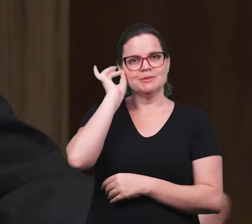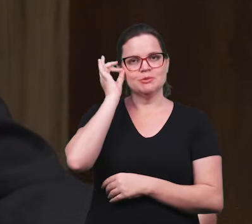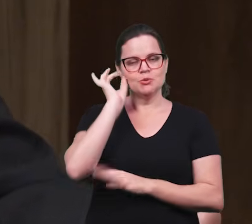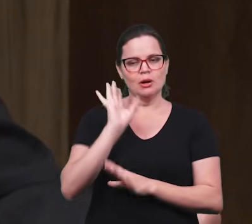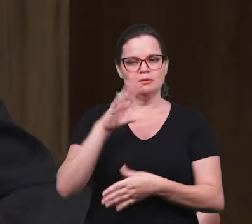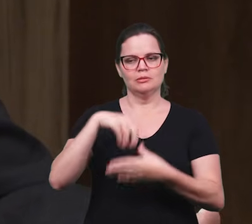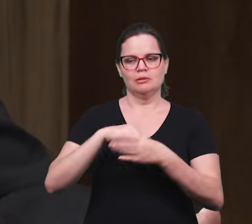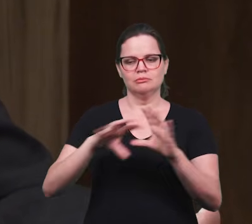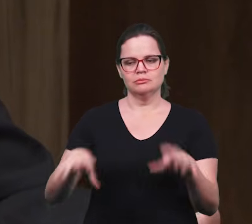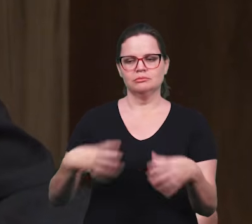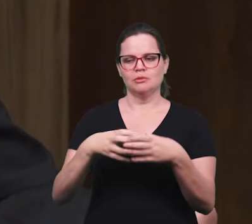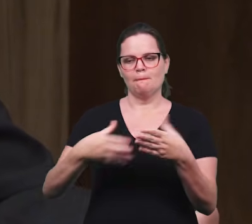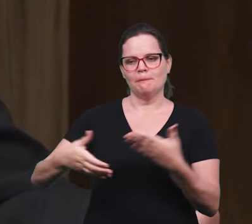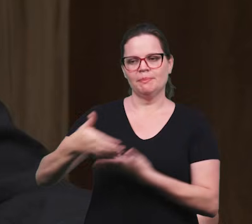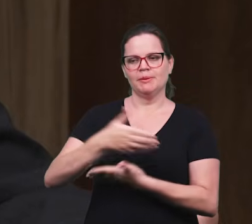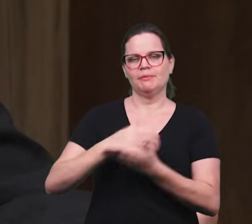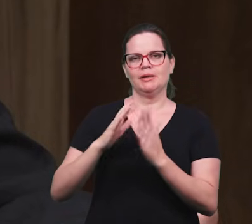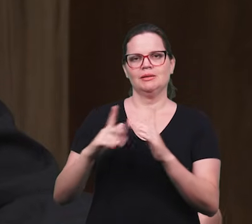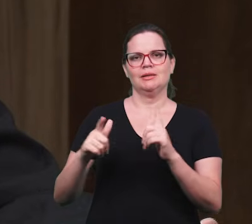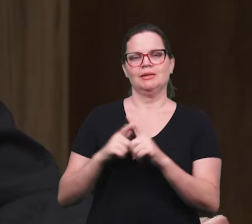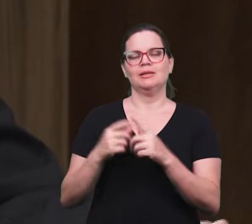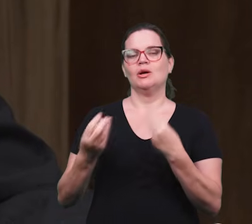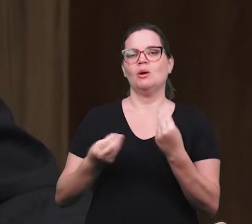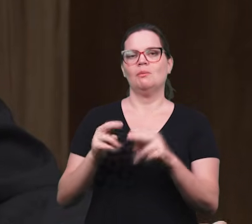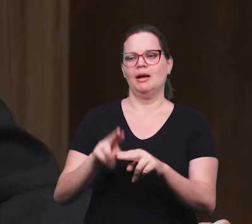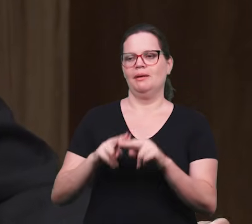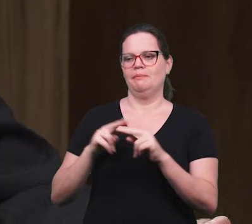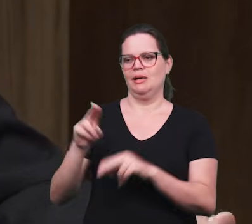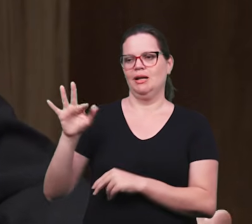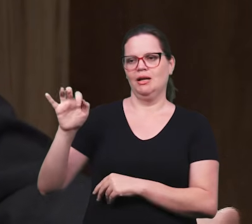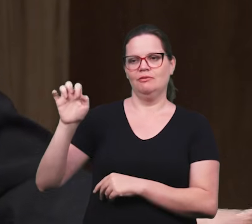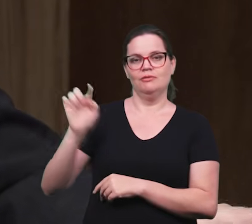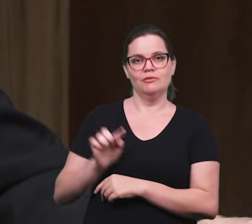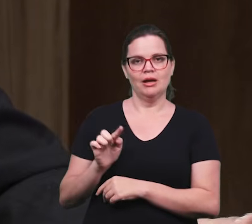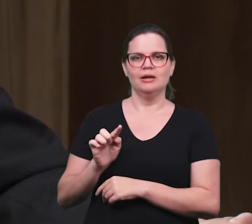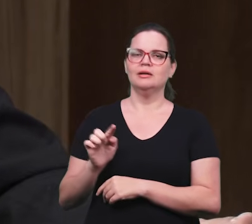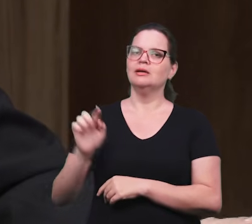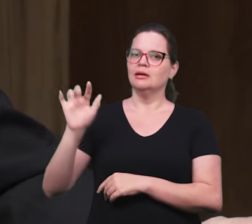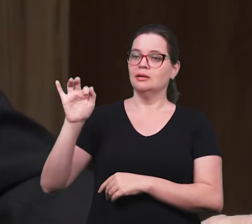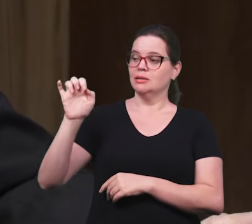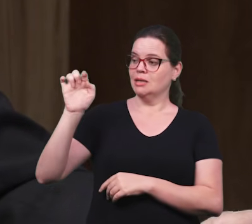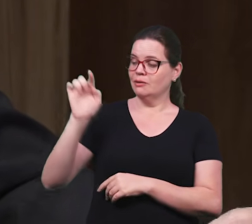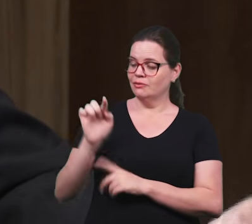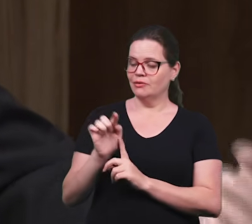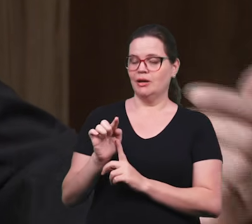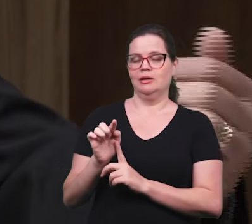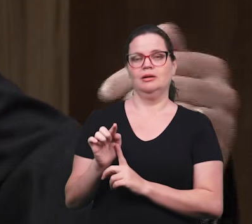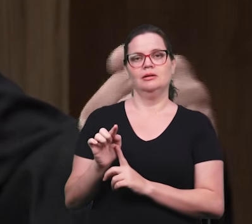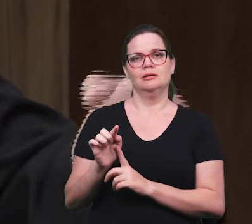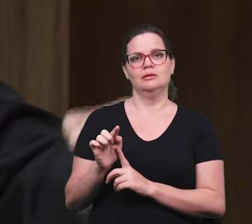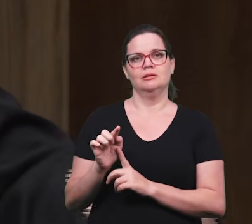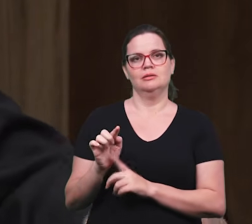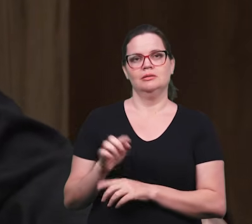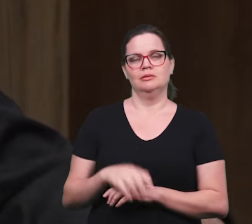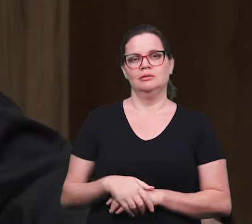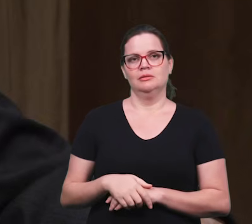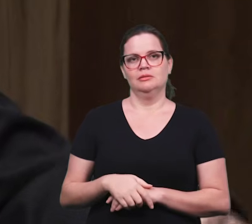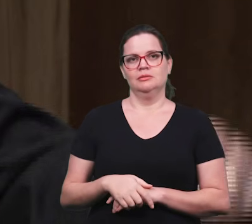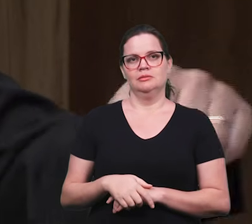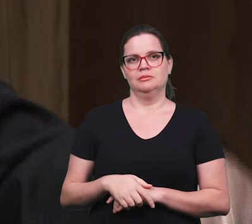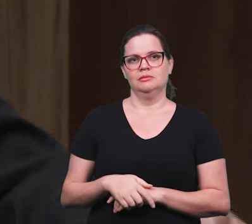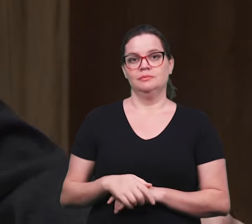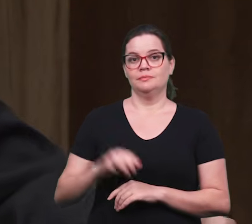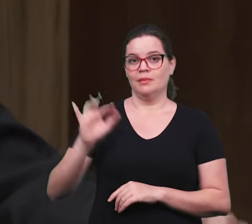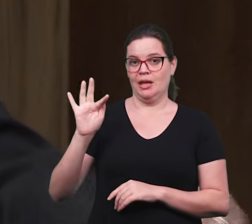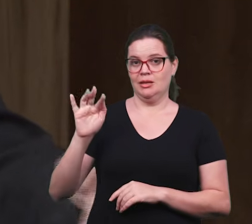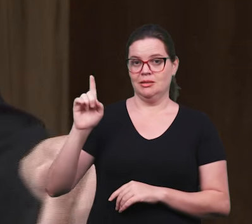corpo, ela vem pela fé. Glória a Deus. Né? Ela vem pela fé que ela entra em nós, que ela